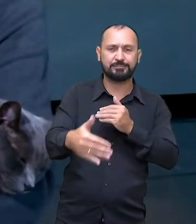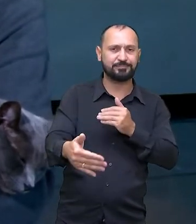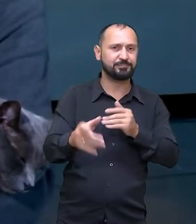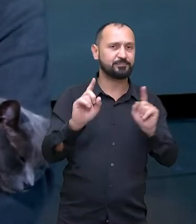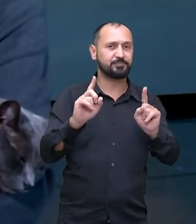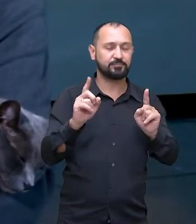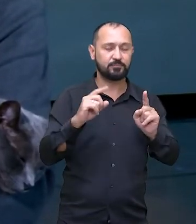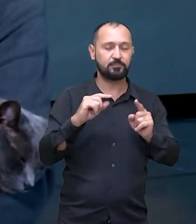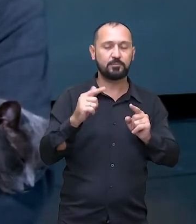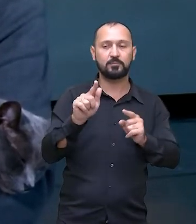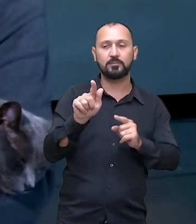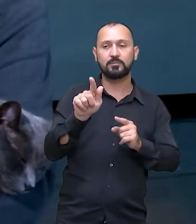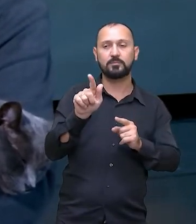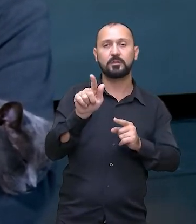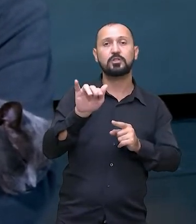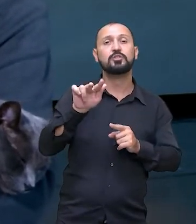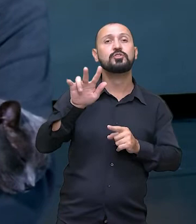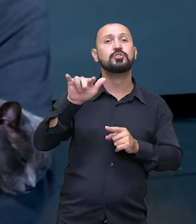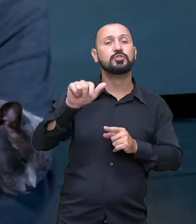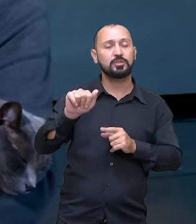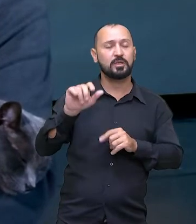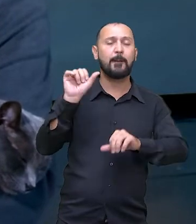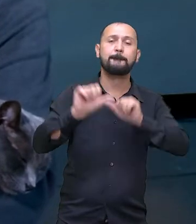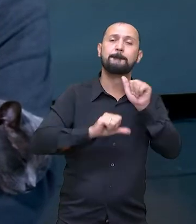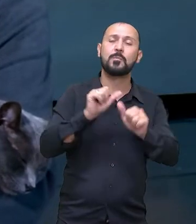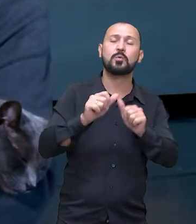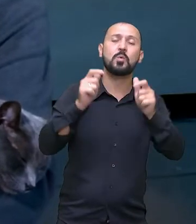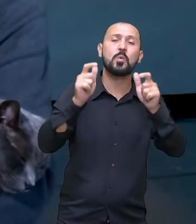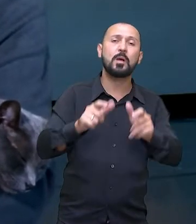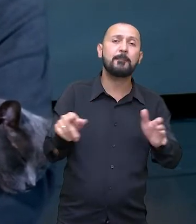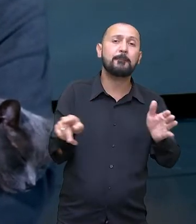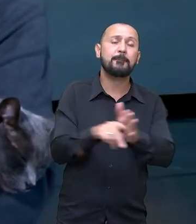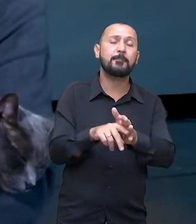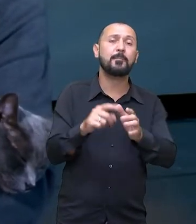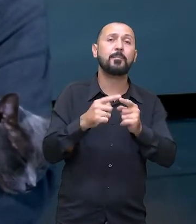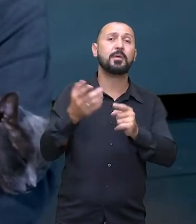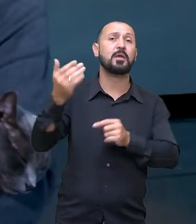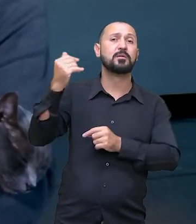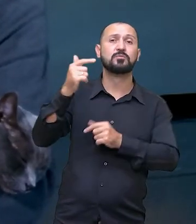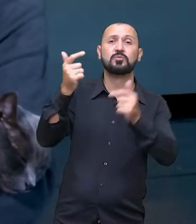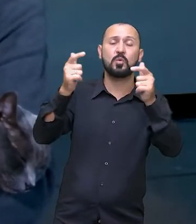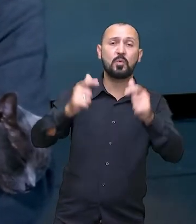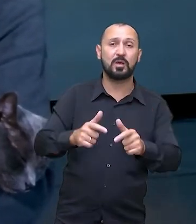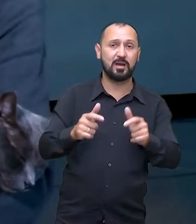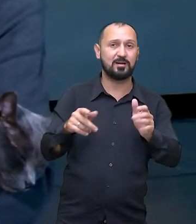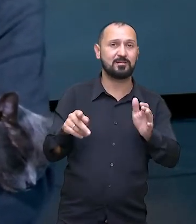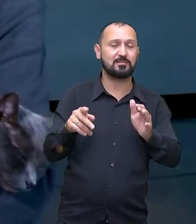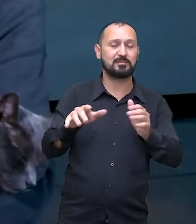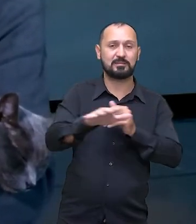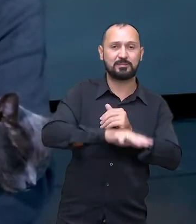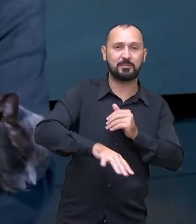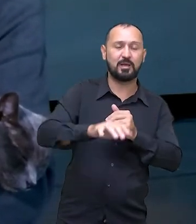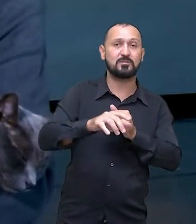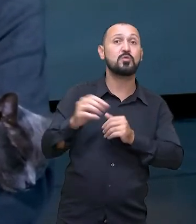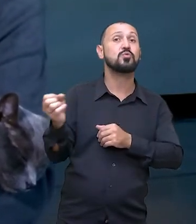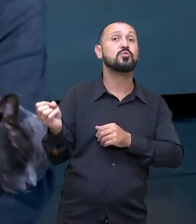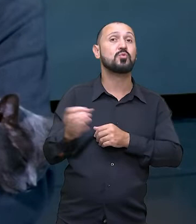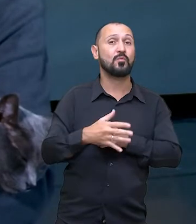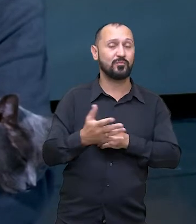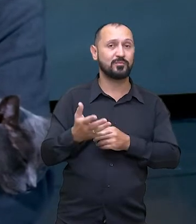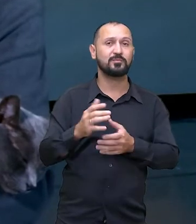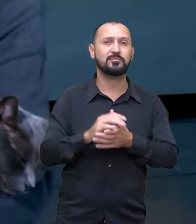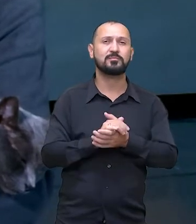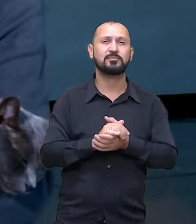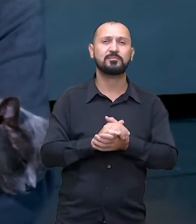né? E a ginga vira um espaço, que daí eu transformo, porque antes não existia ginga espaço de dança, a ginga espaço de dança